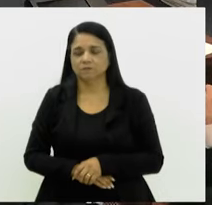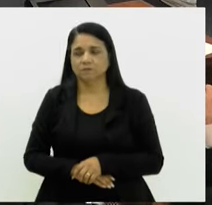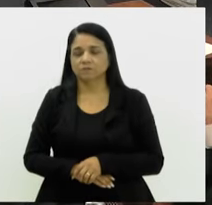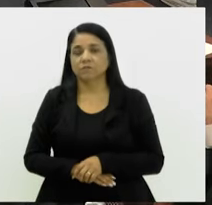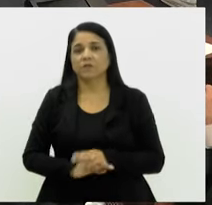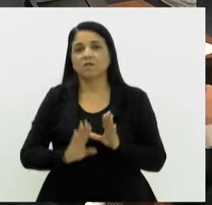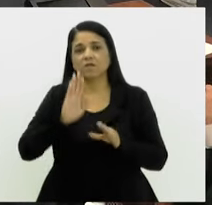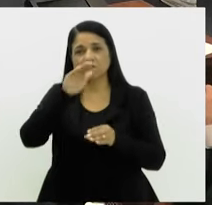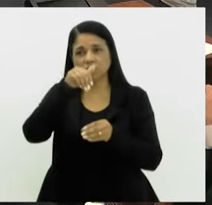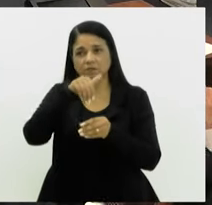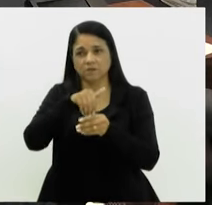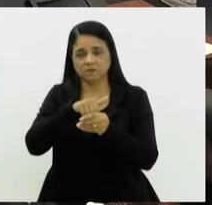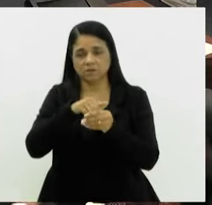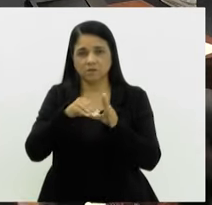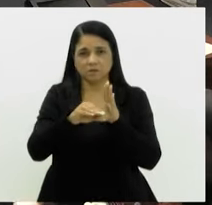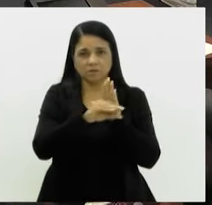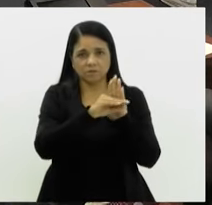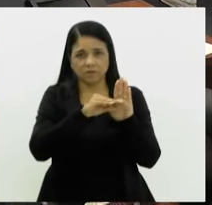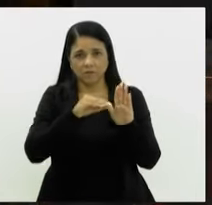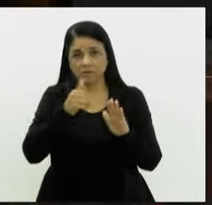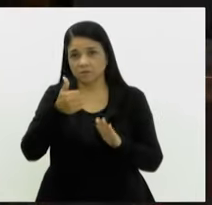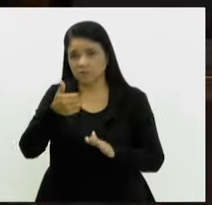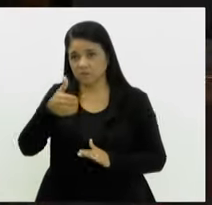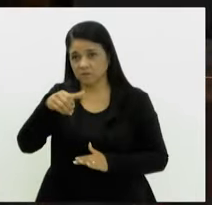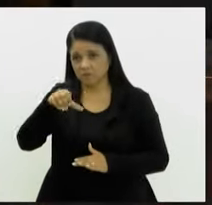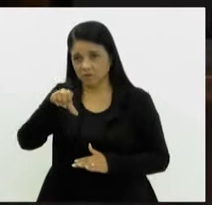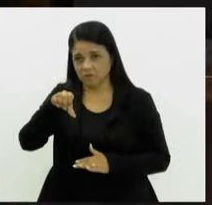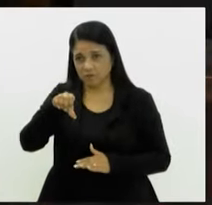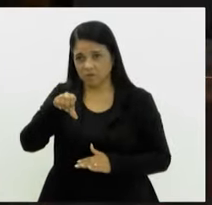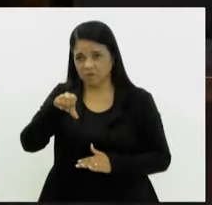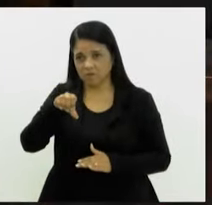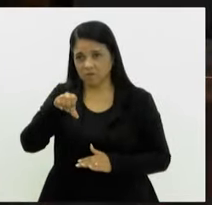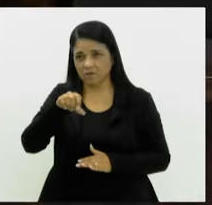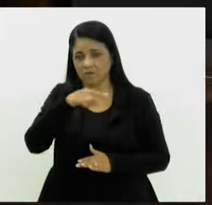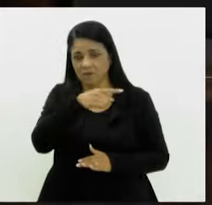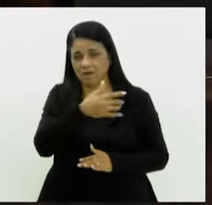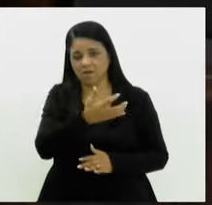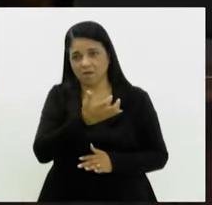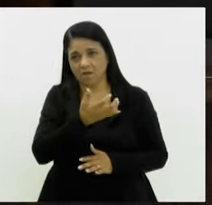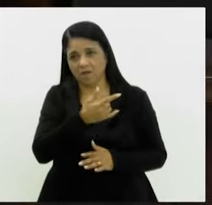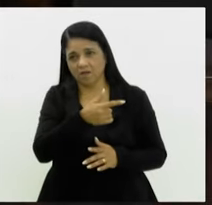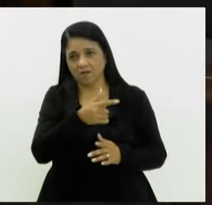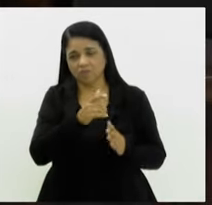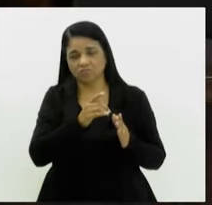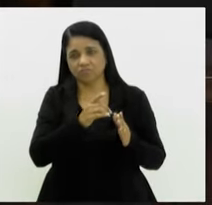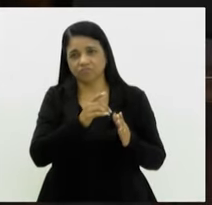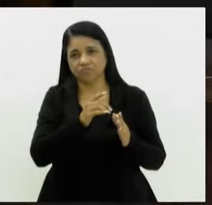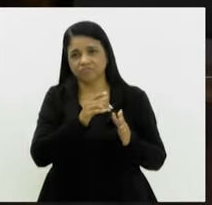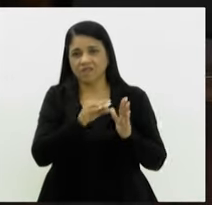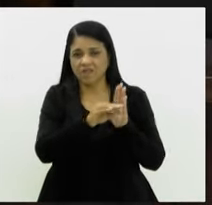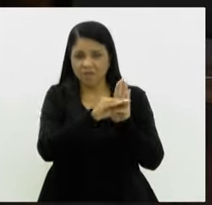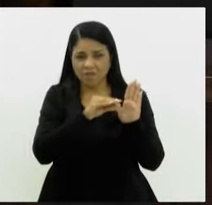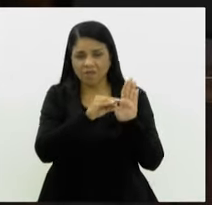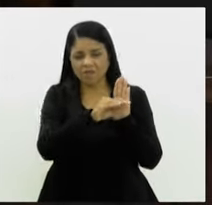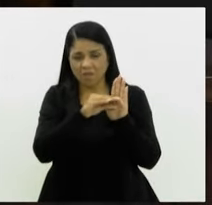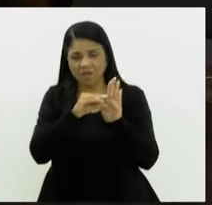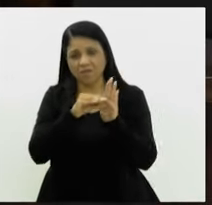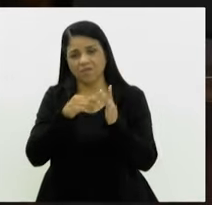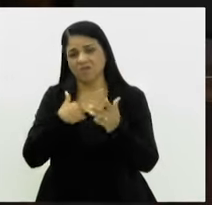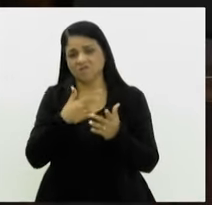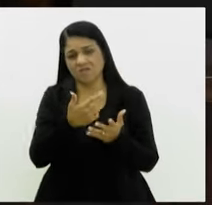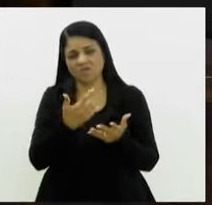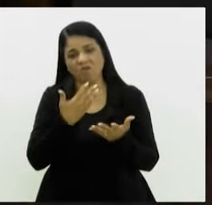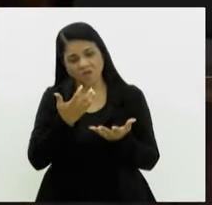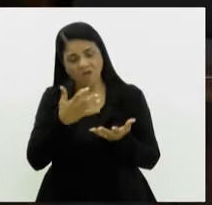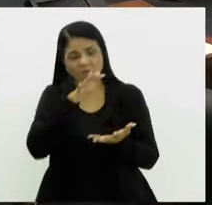Em votação a emenda 19. Eu vou fazer o contrário porque ele quer que eu faça Faz em bloco, emenda por emenda. Eu também queria fazer em bloco, mas o Marquinho